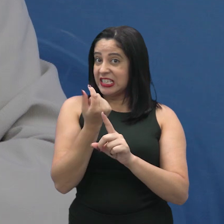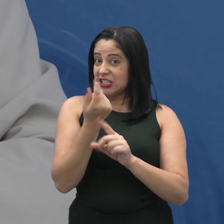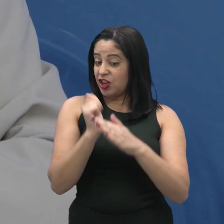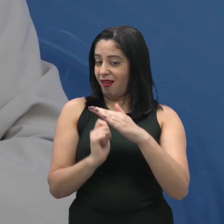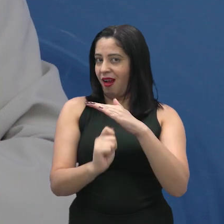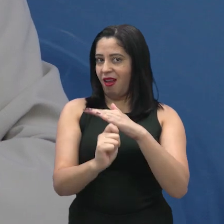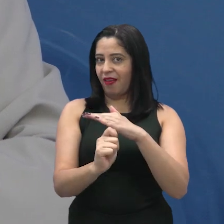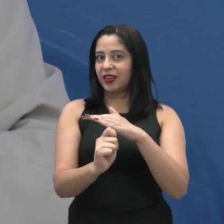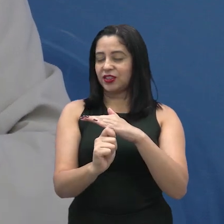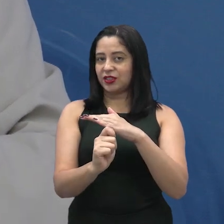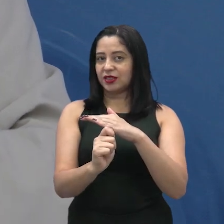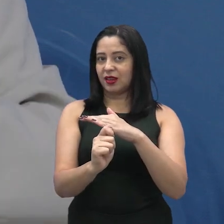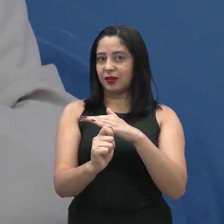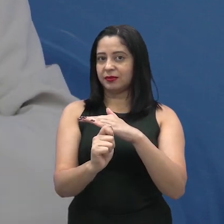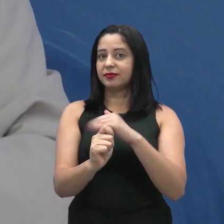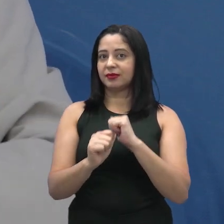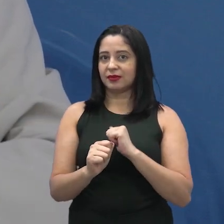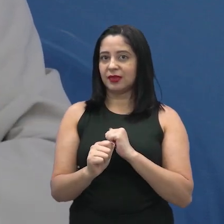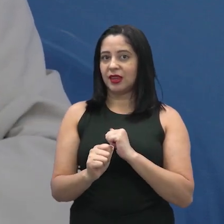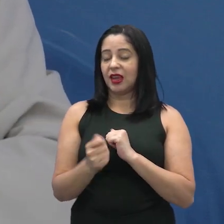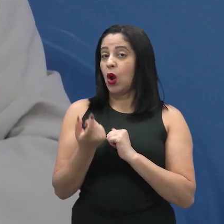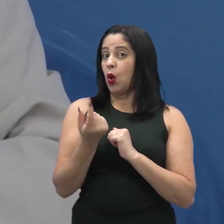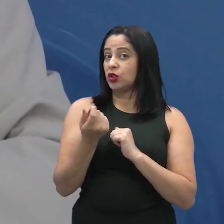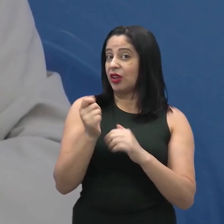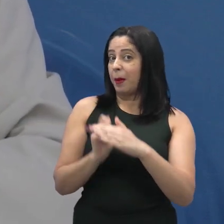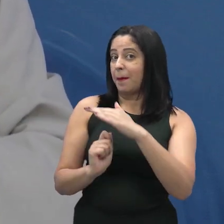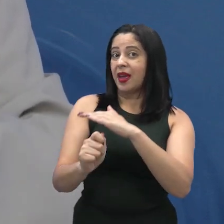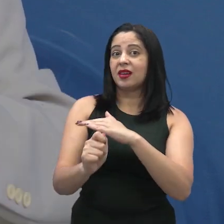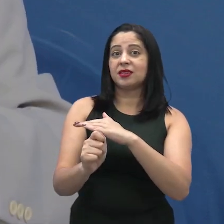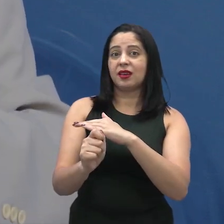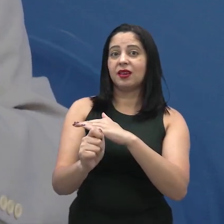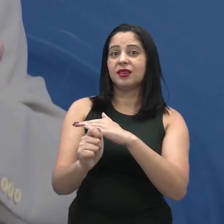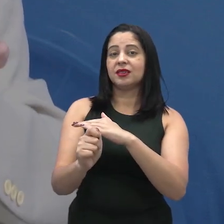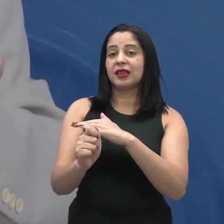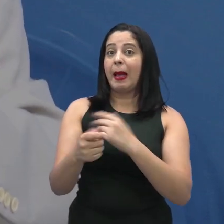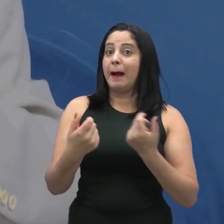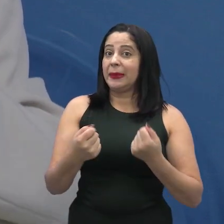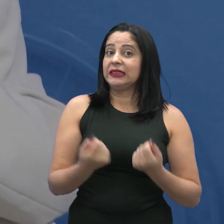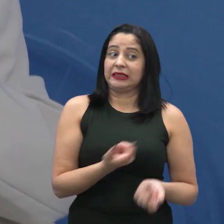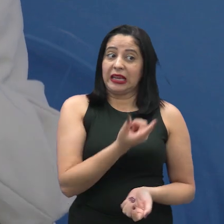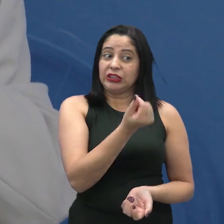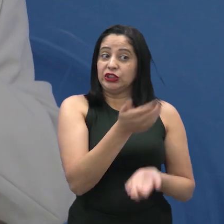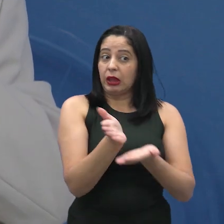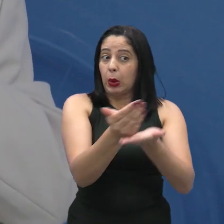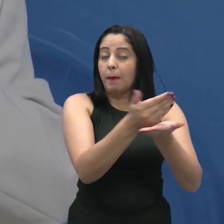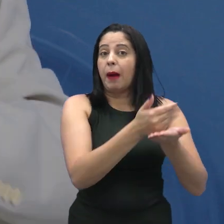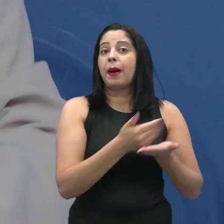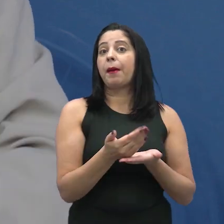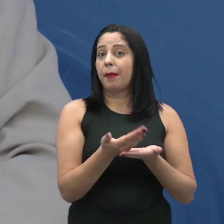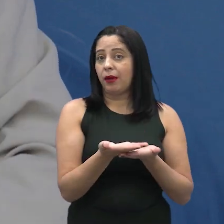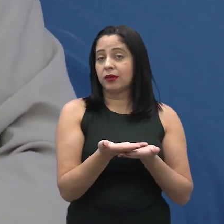né? E financiamento de programas sociais, eu tenho que ter a origem dos recursos, né? E